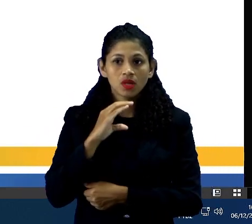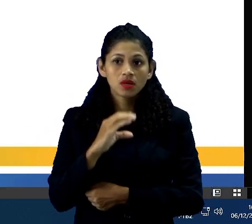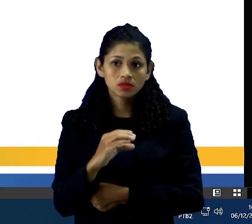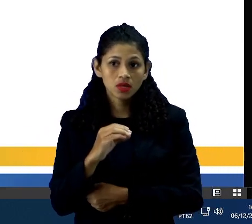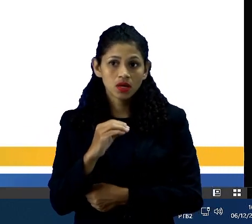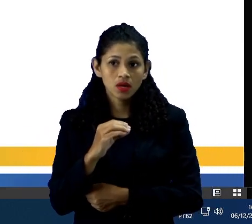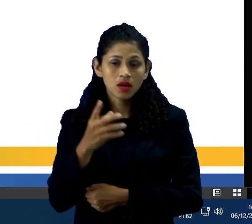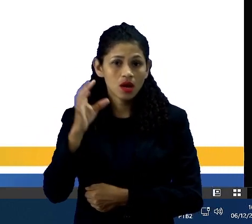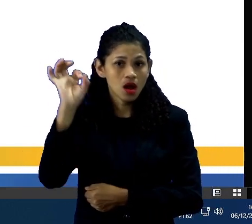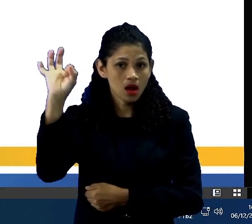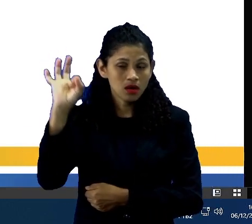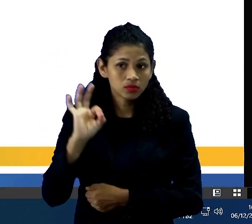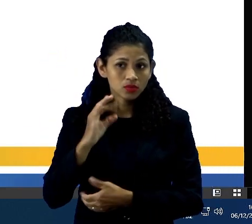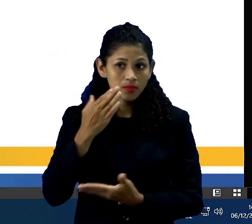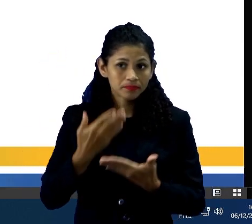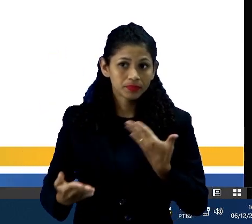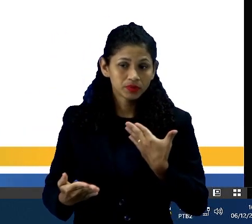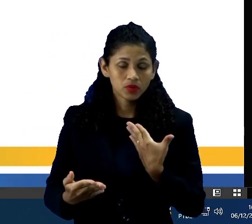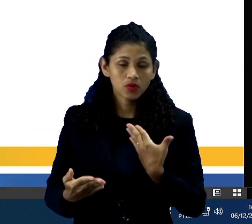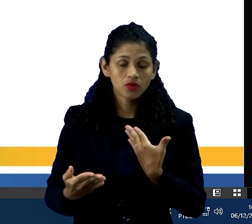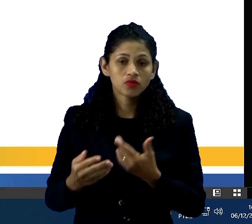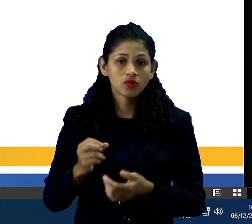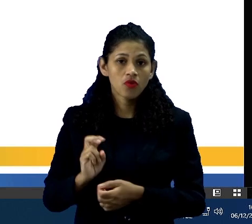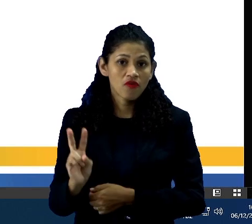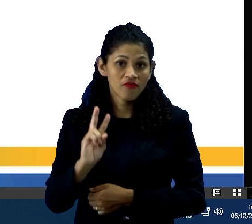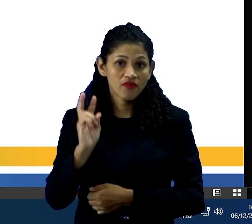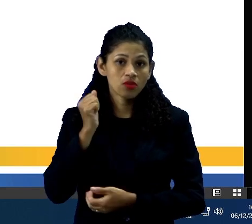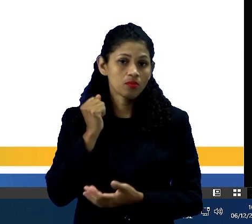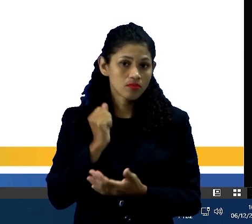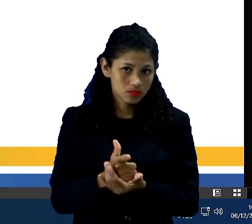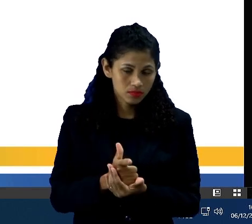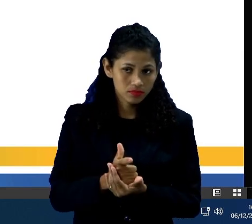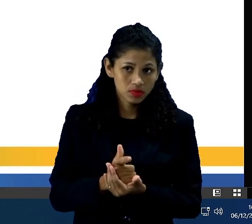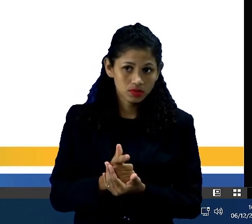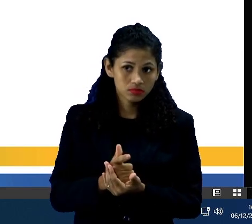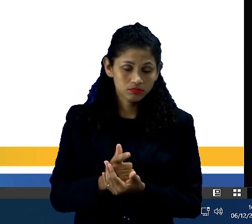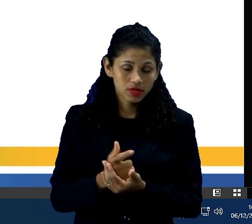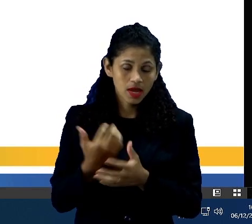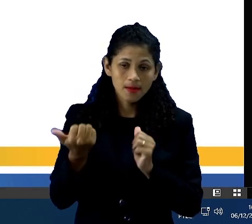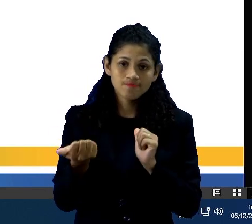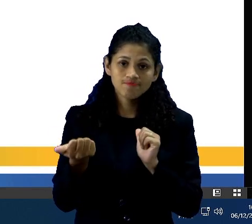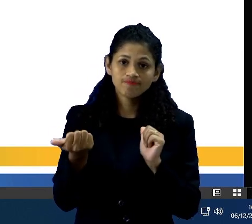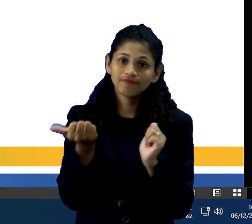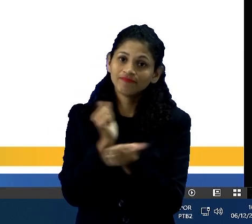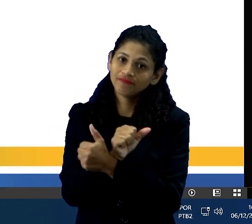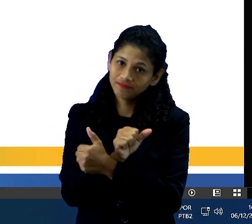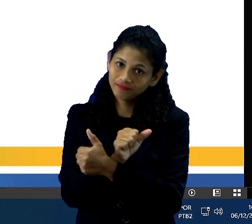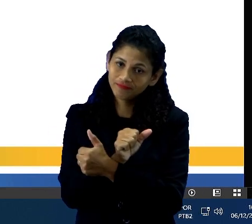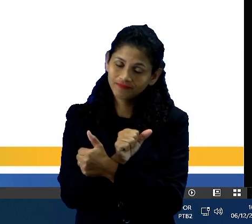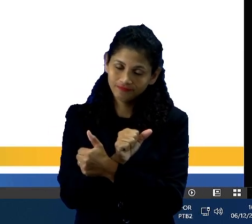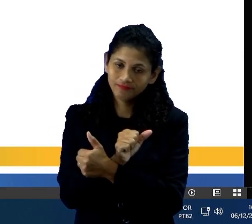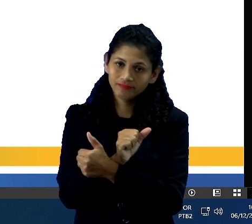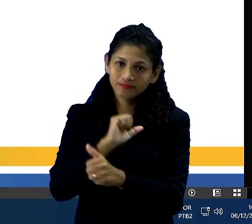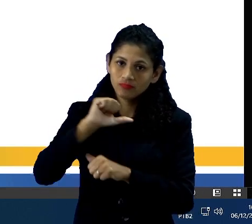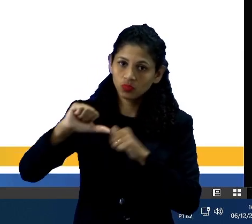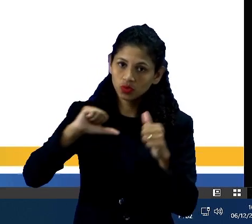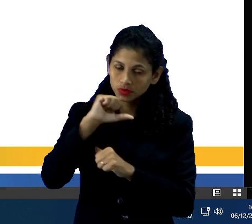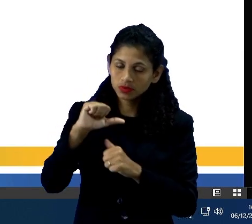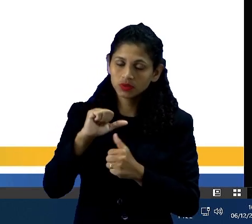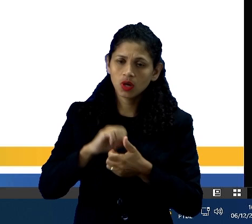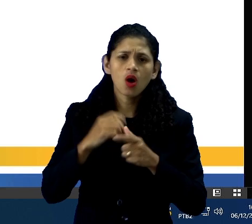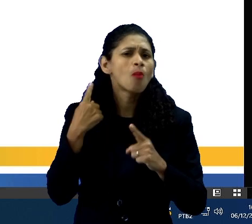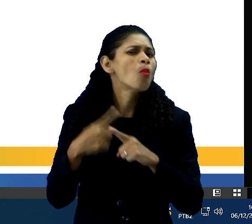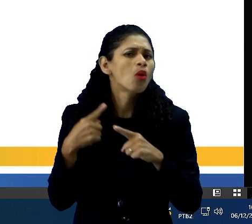em um produto e o valor final pago. É uma grandeza inversamente proporcional. Por quê?